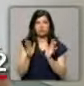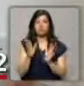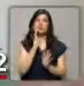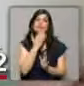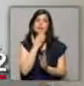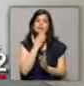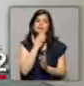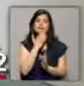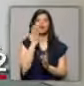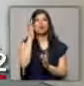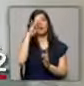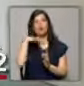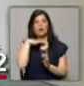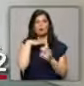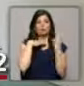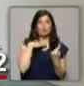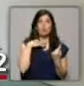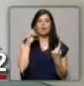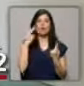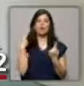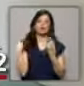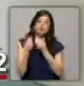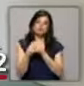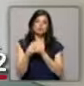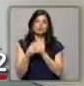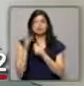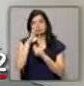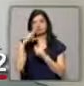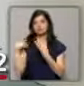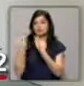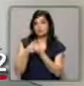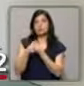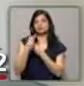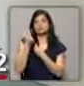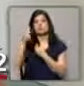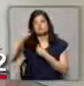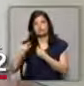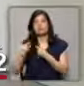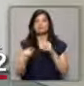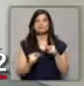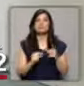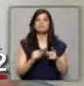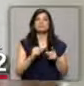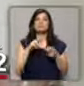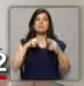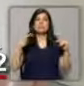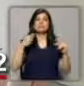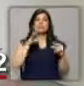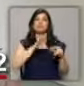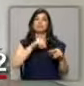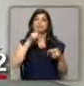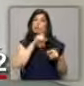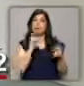se partilhará o quarto ou não, é, e o valor irá baixar, mas como dizia a vereadora da Câmara Municipal de Lisboa, é uma, portanto, uma